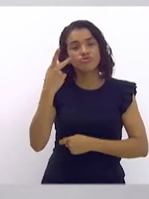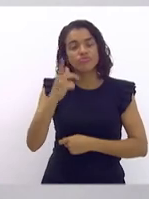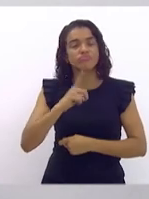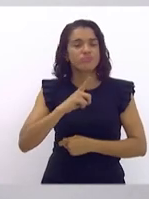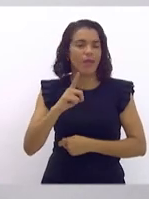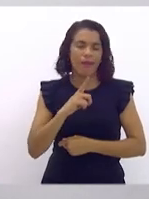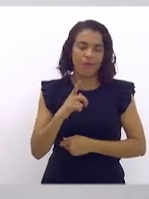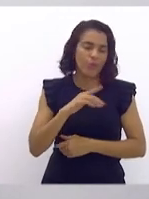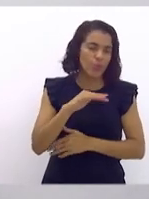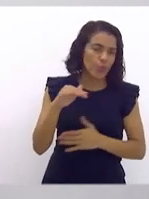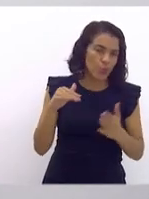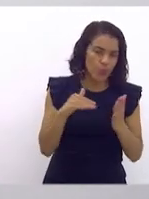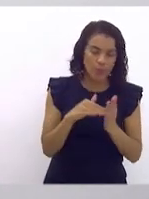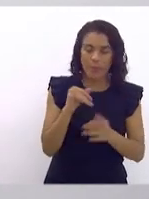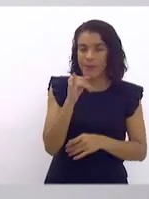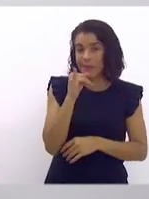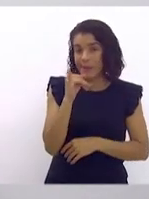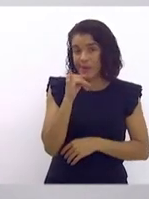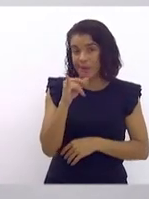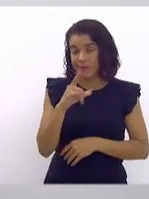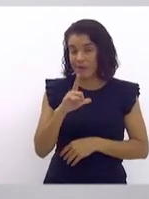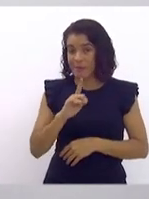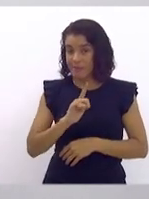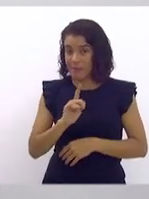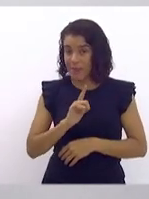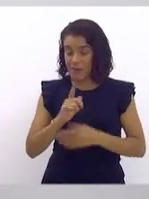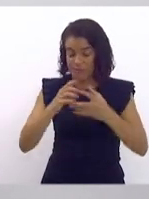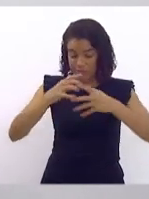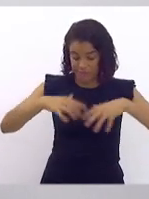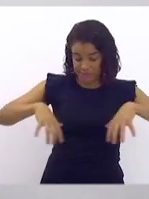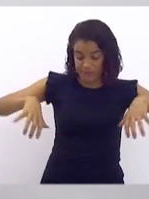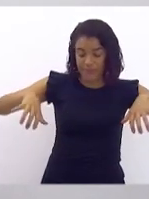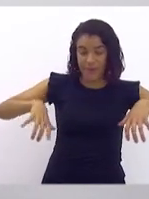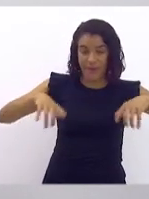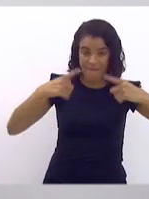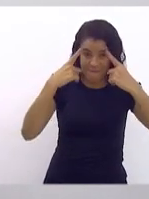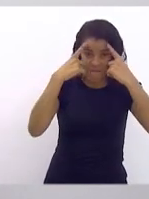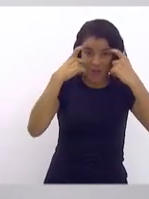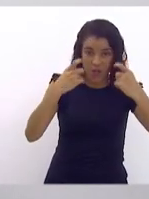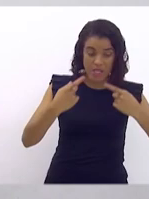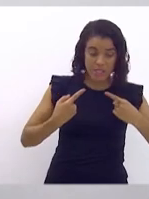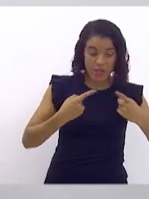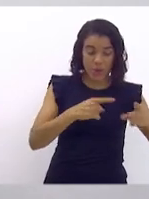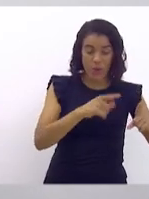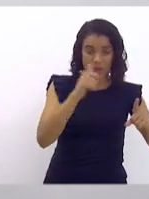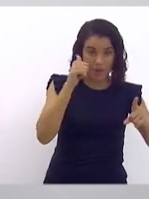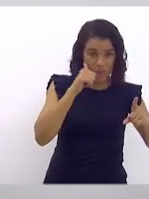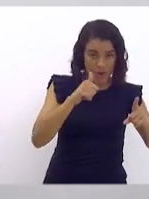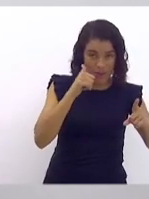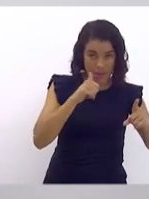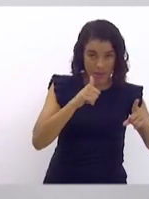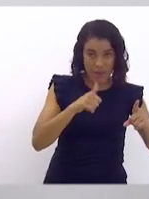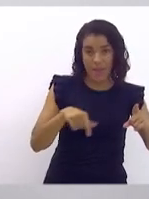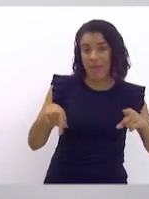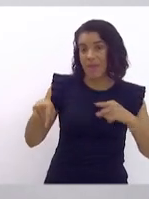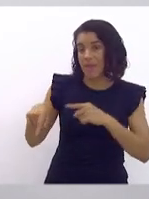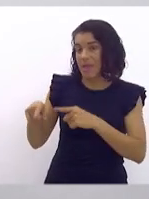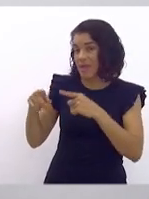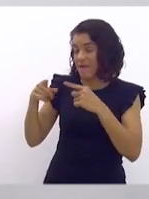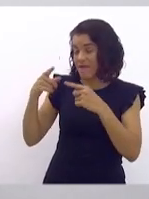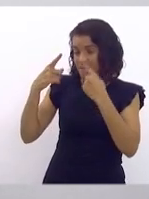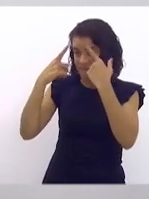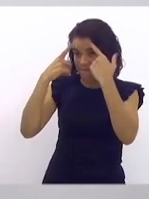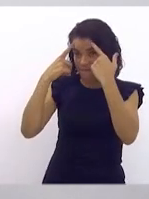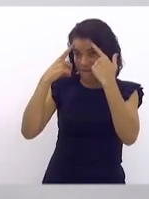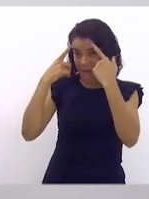tudo, mas se vai ter também uma segregação da violência contra a mulher política, isto